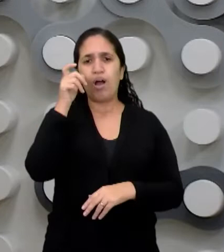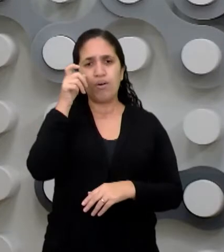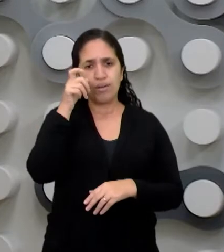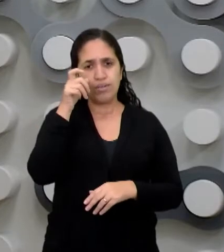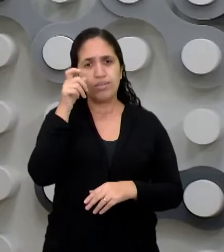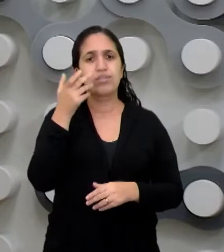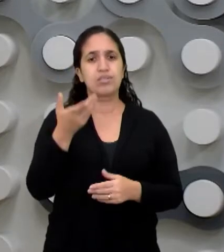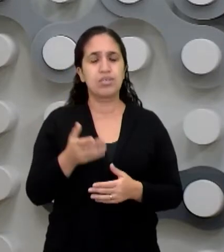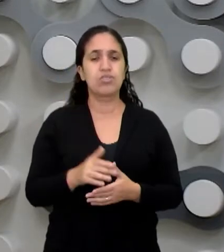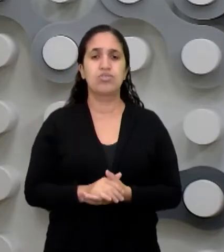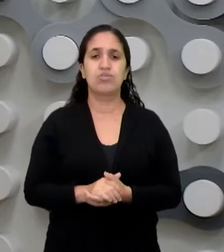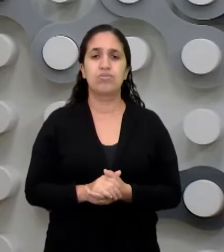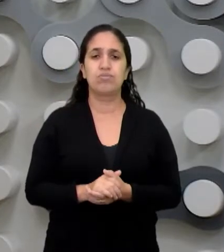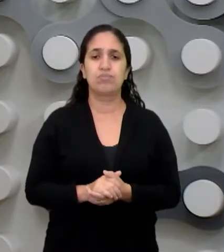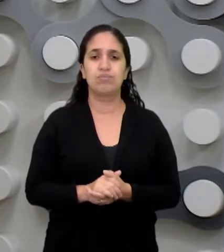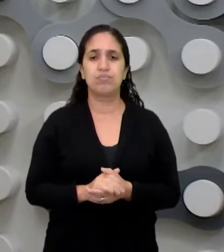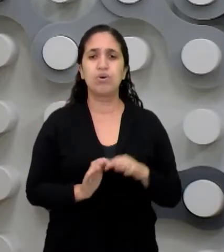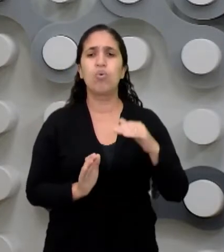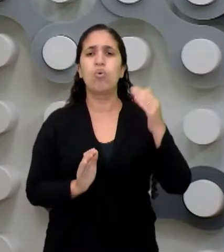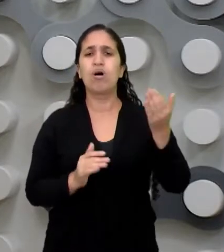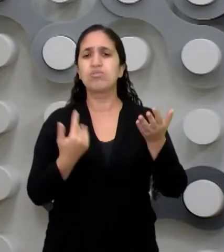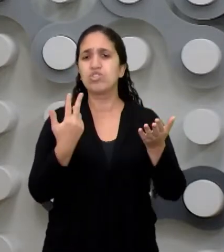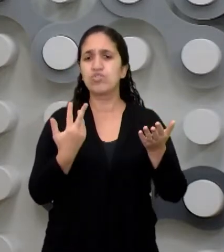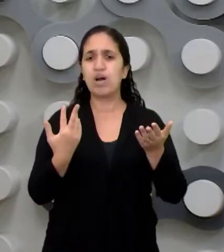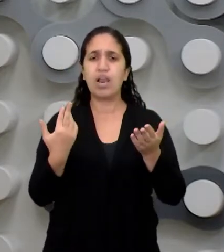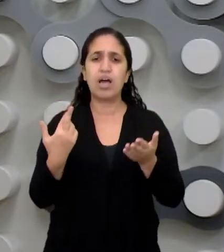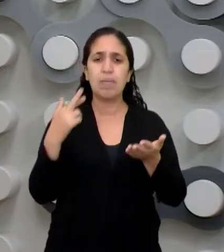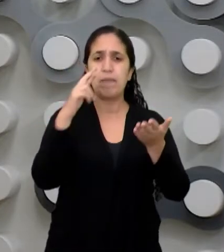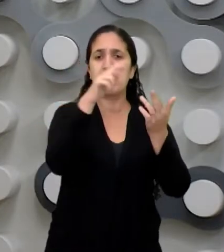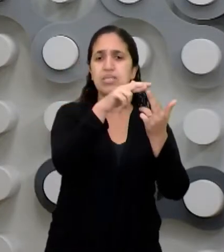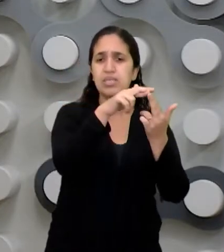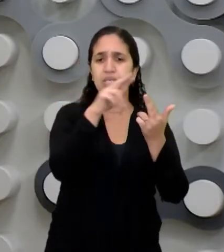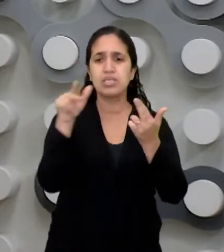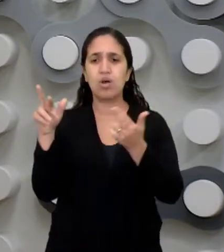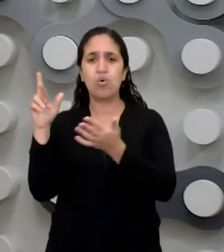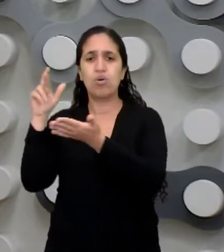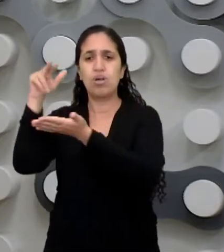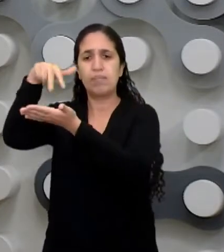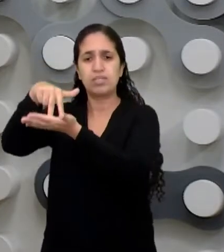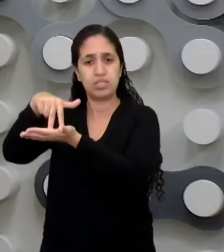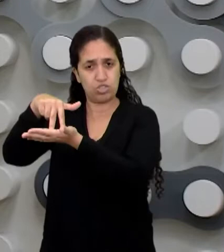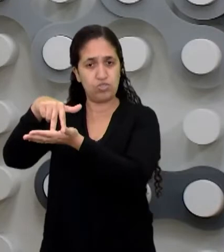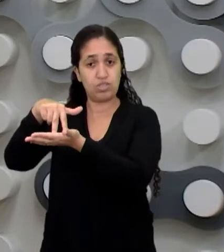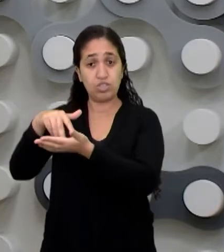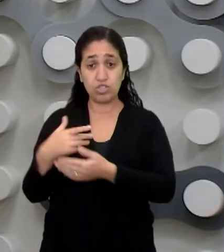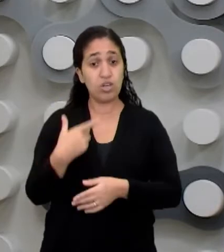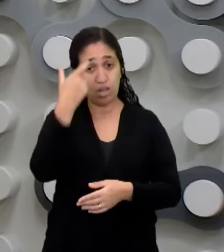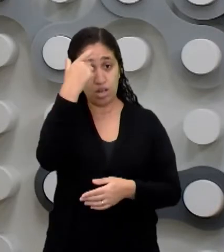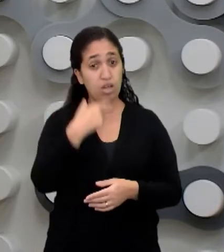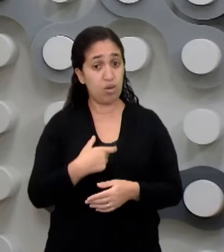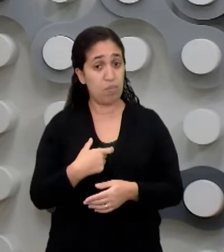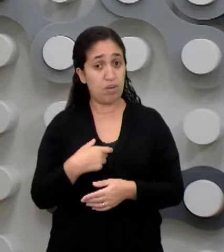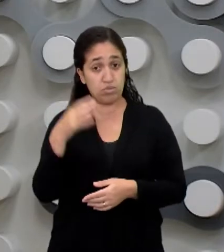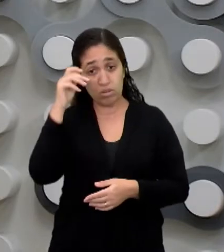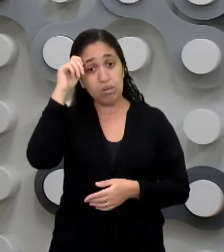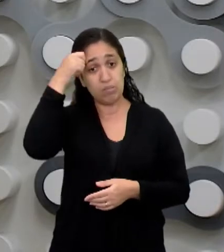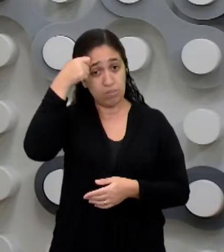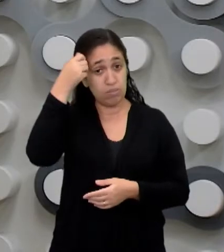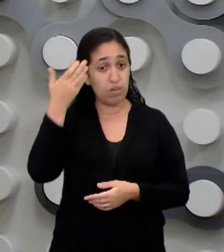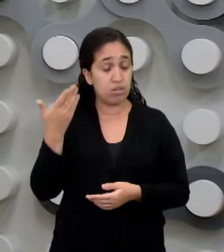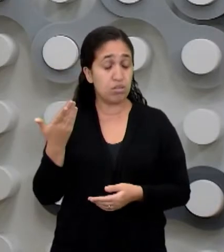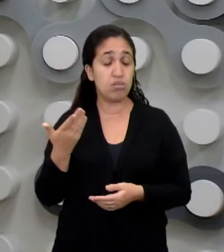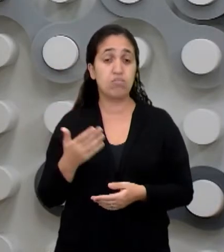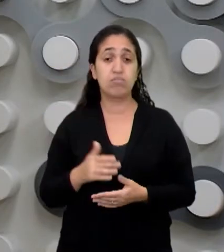interessante, porque quando a gente fala de representação e representatividade, até então, eu mesmo, sendo uma pessoa preta,